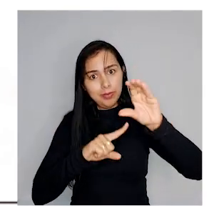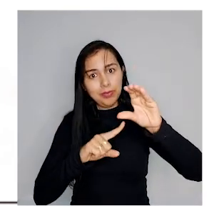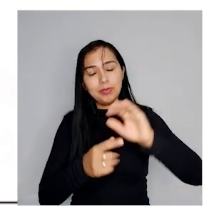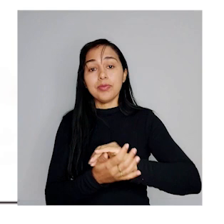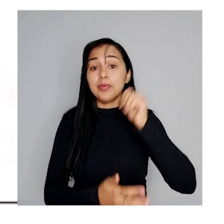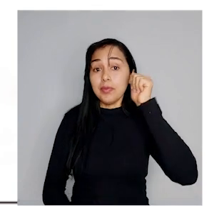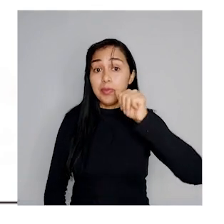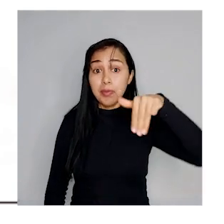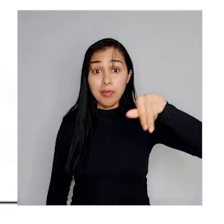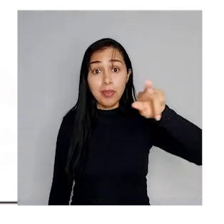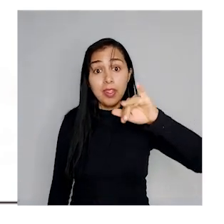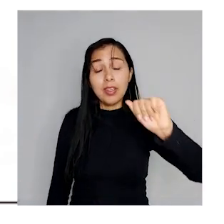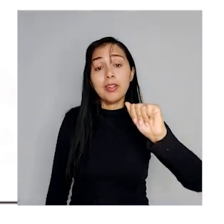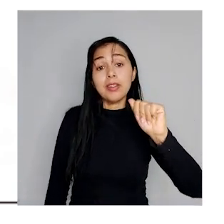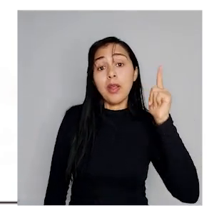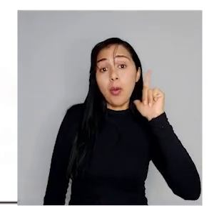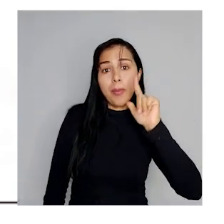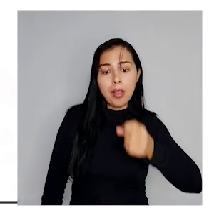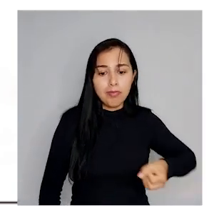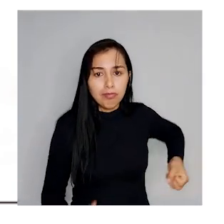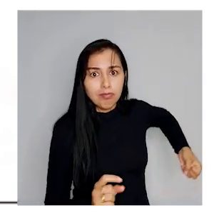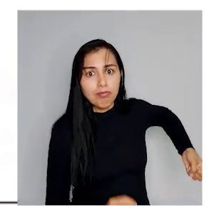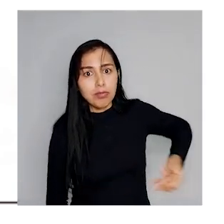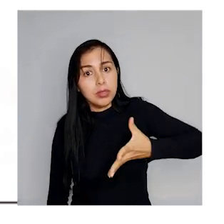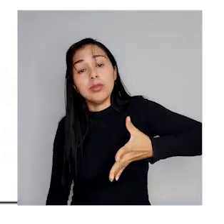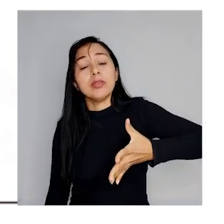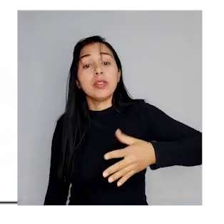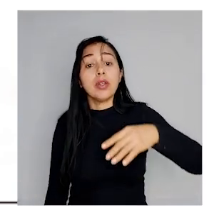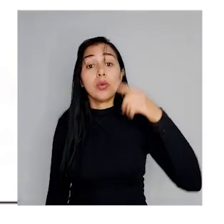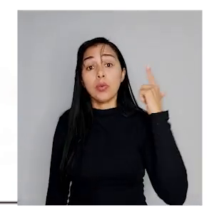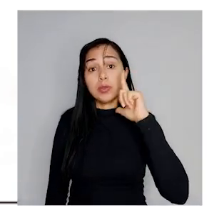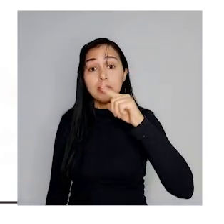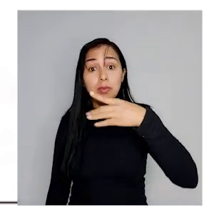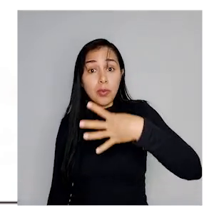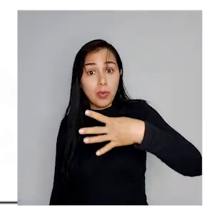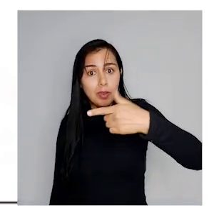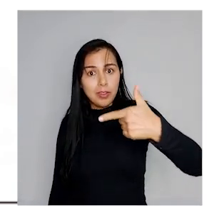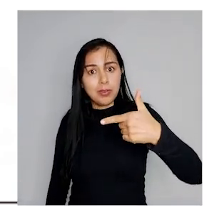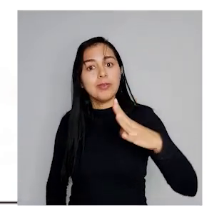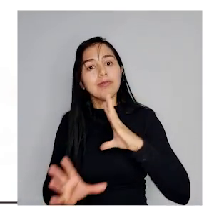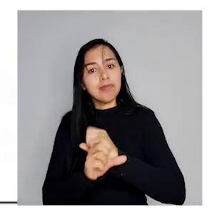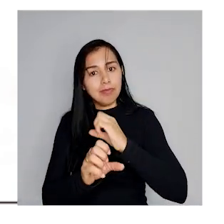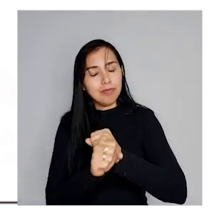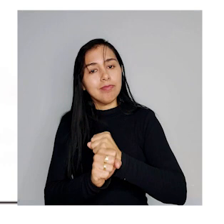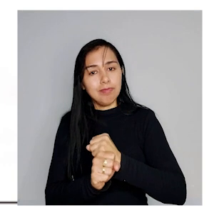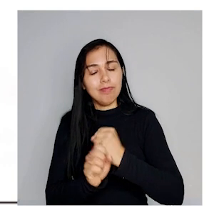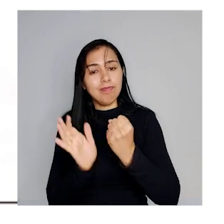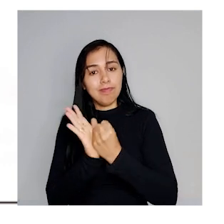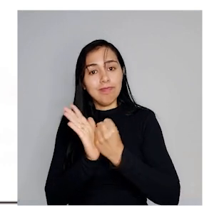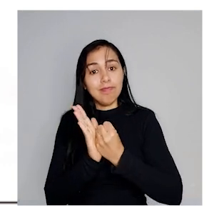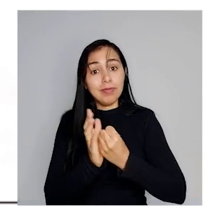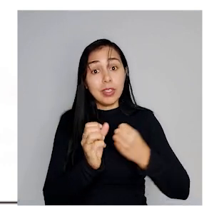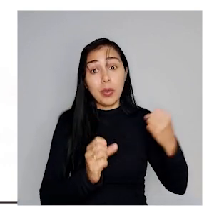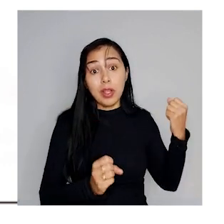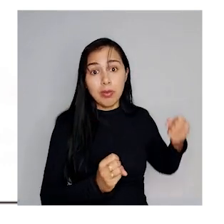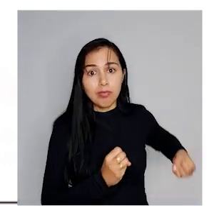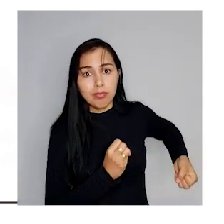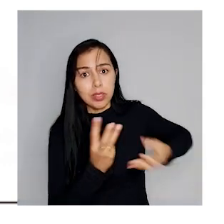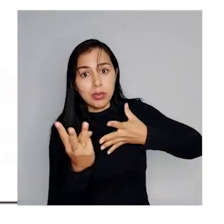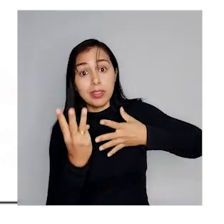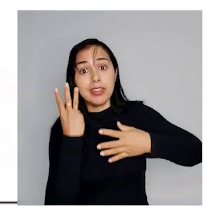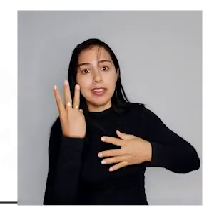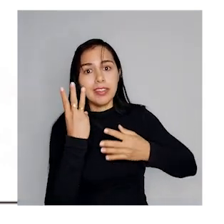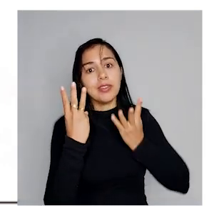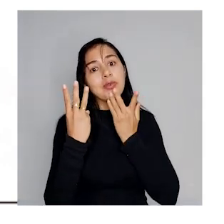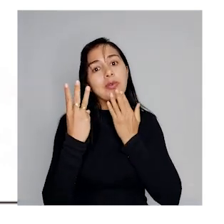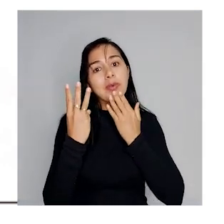fez 42 pontos em uma jogada ao derrubar pelo menos um pino de cada cor. Já colocamos ela derrubando um pino de cada cor, um do preto,